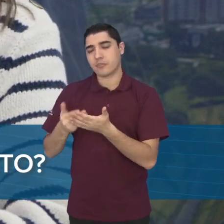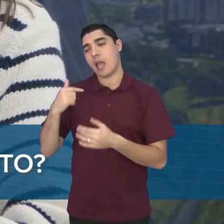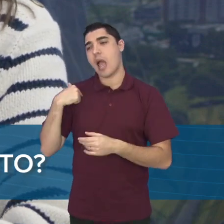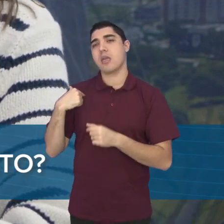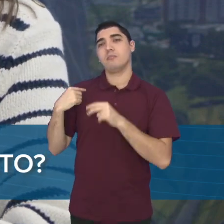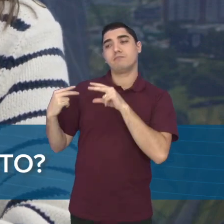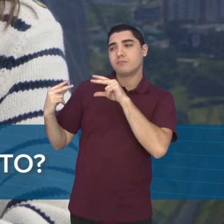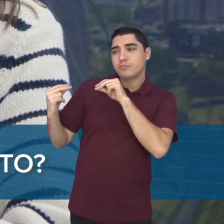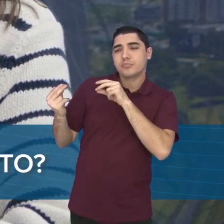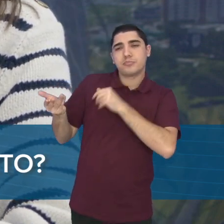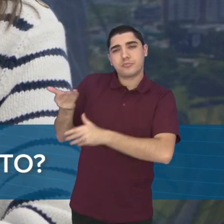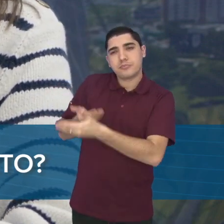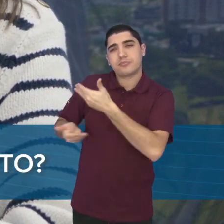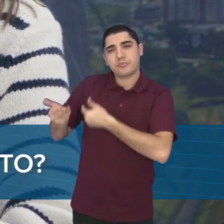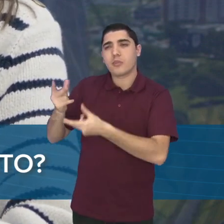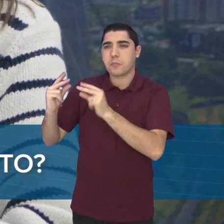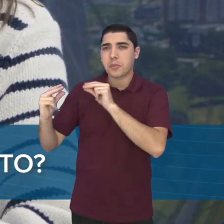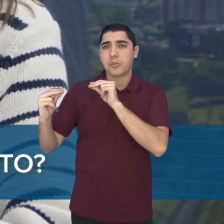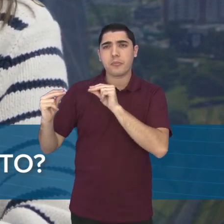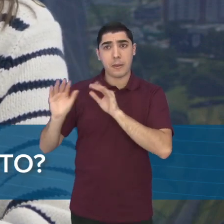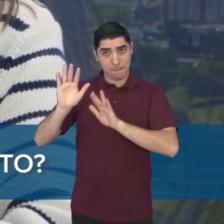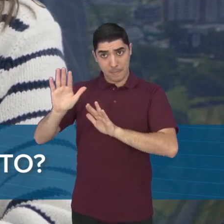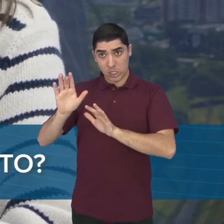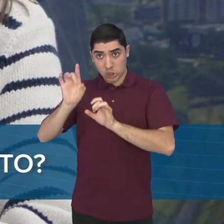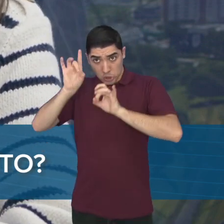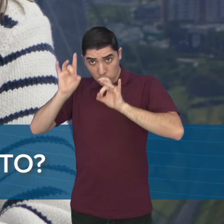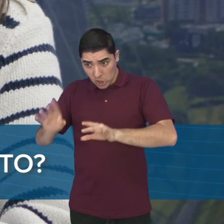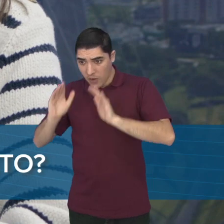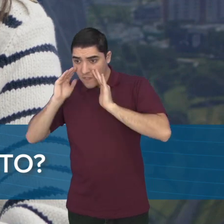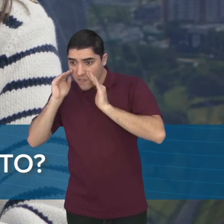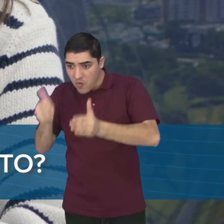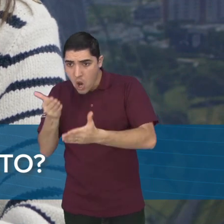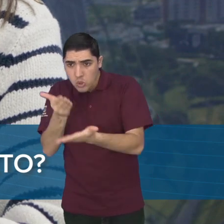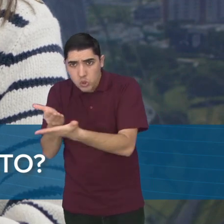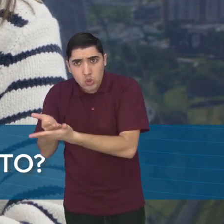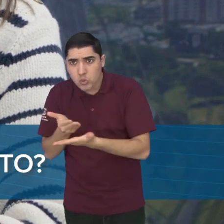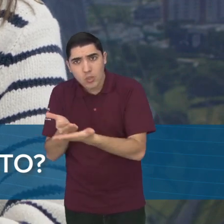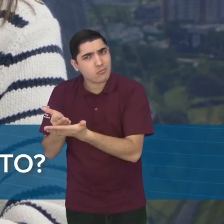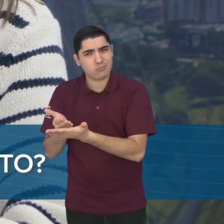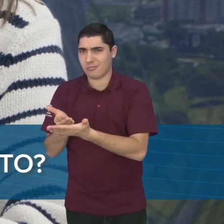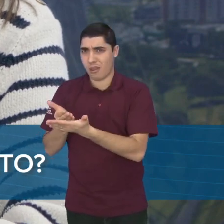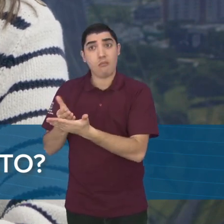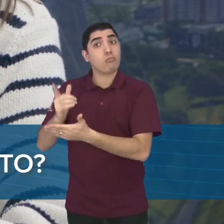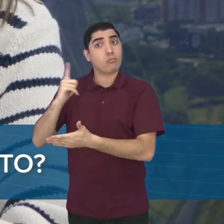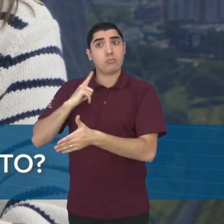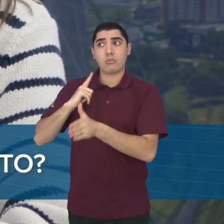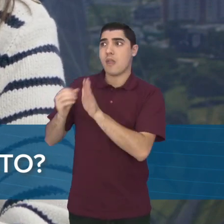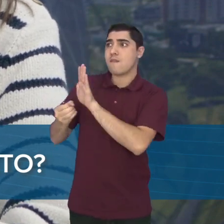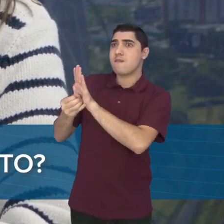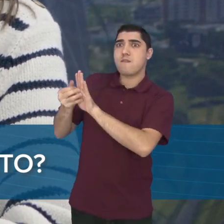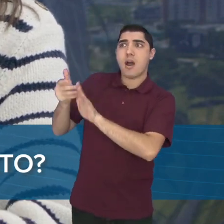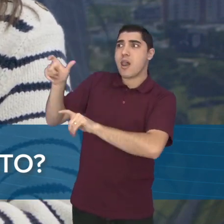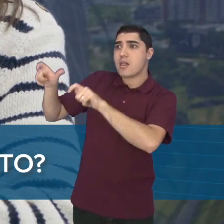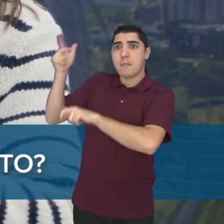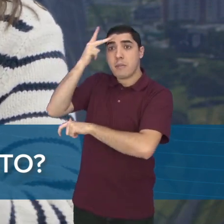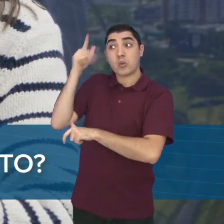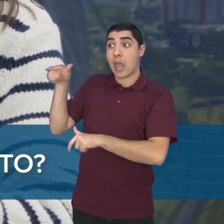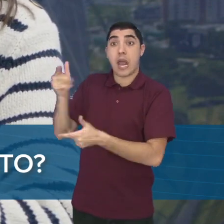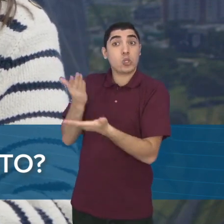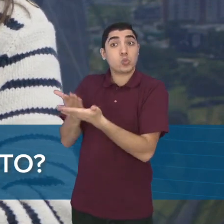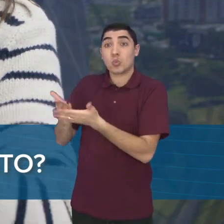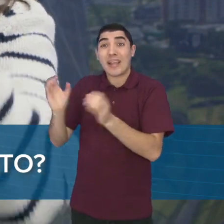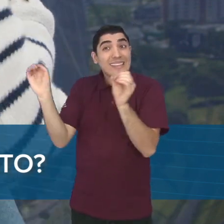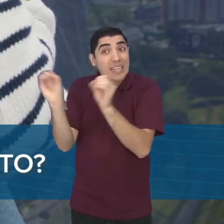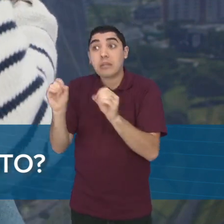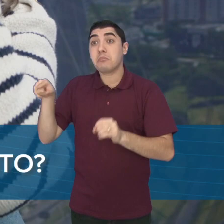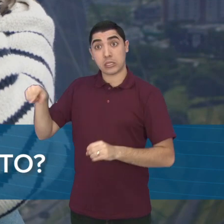gente foi conversando sobre isso e não necessariamente é o único caminho. Né? A gente tem quantas pessoas que mesmo sem estudo são